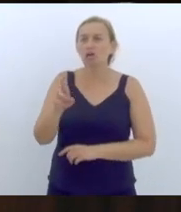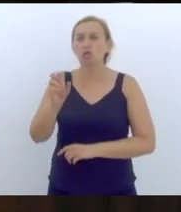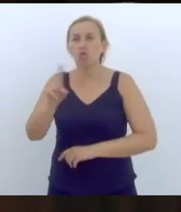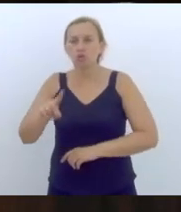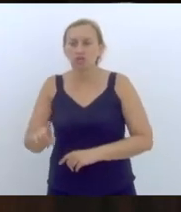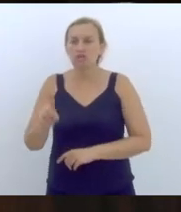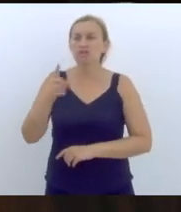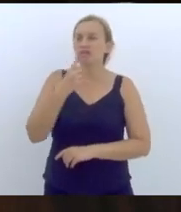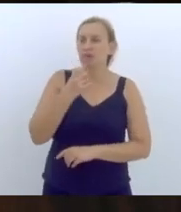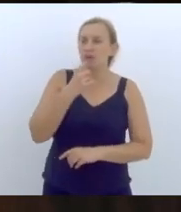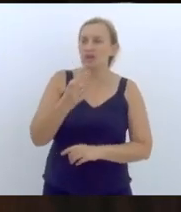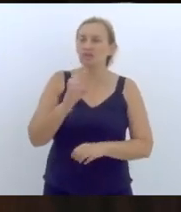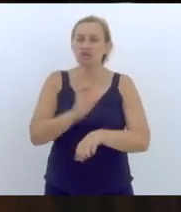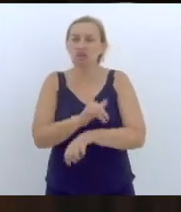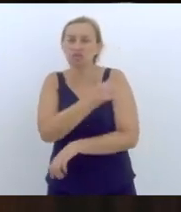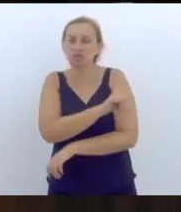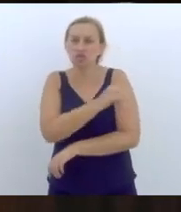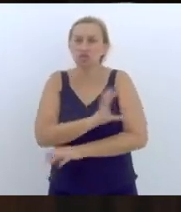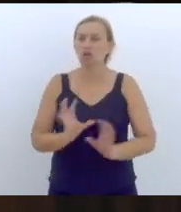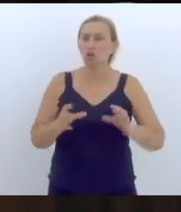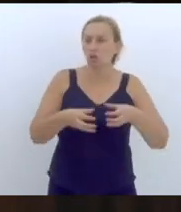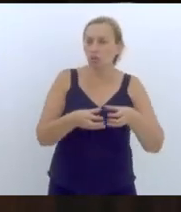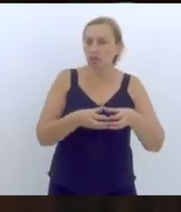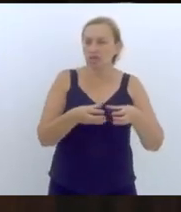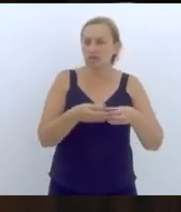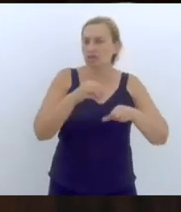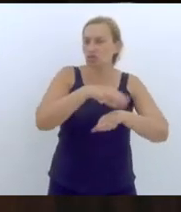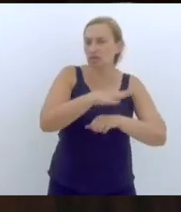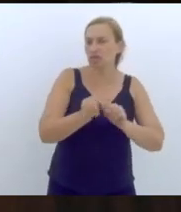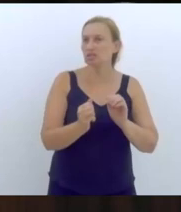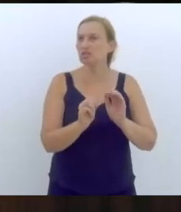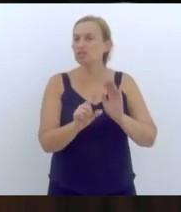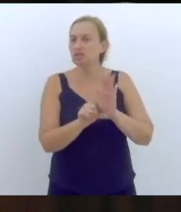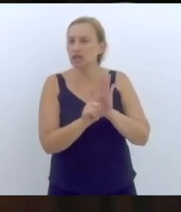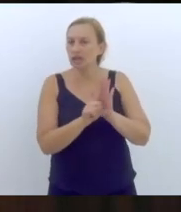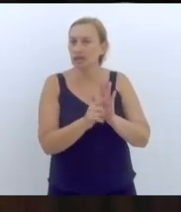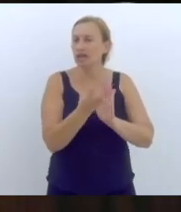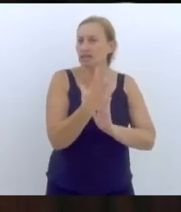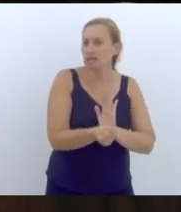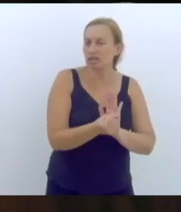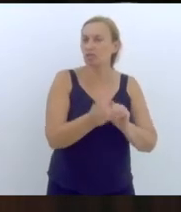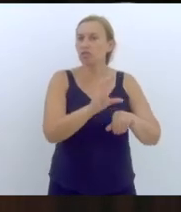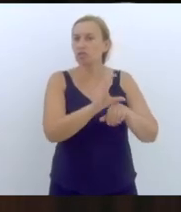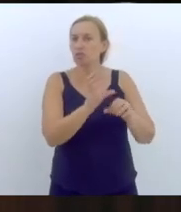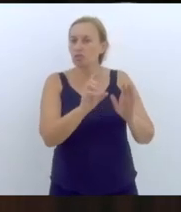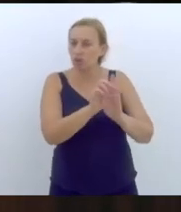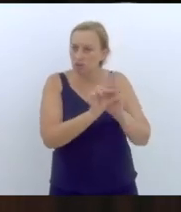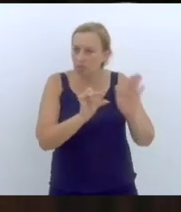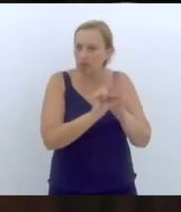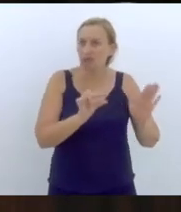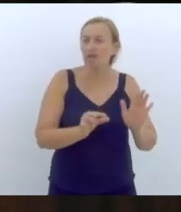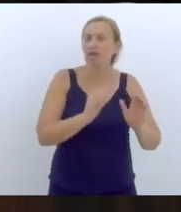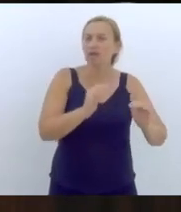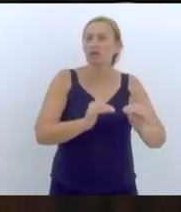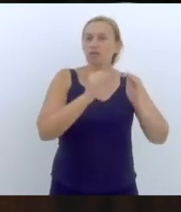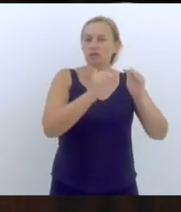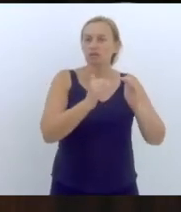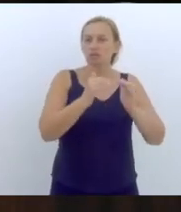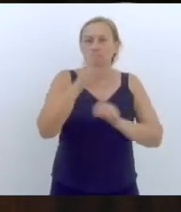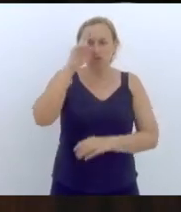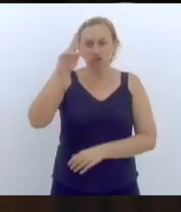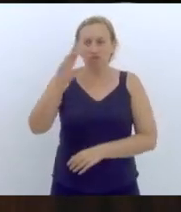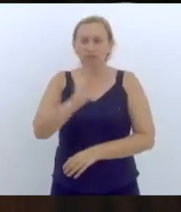vulnerável do Estado do Rio de Janeiro. Parecer da Comissão de Indicações Legislativas favorável com emendas. Relator, deputado subtenente Bernardo,